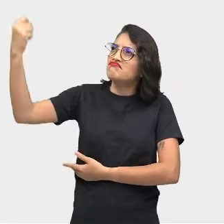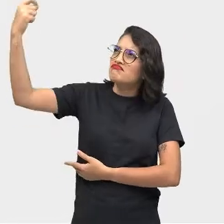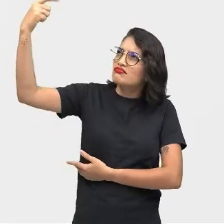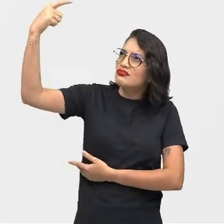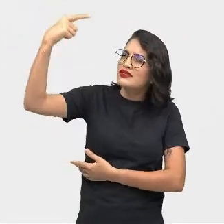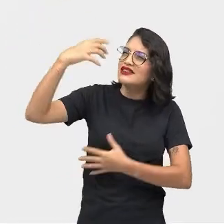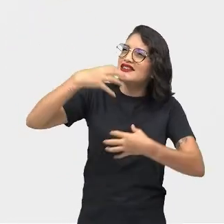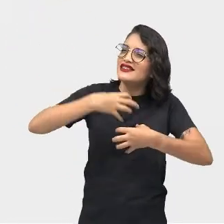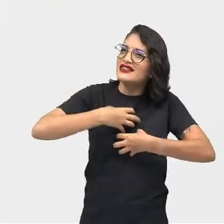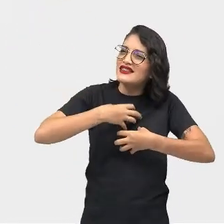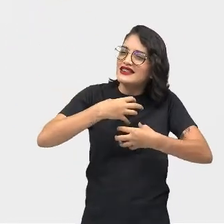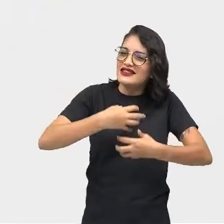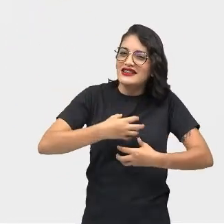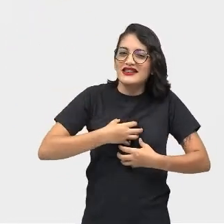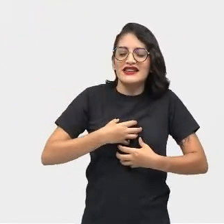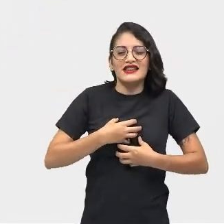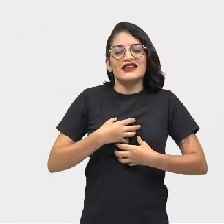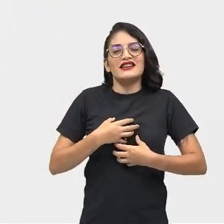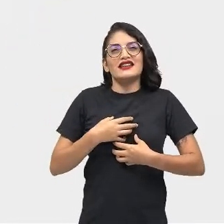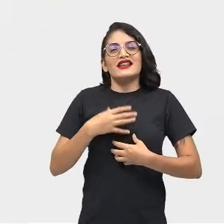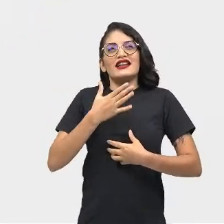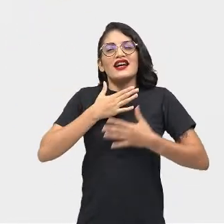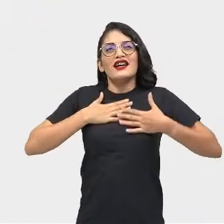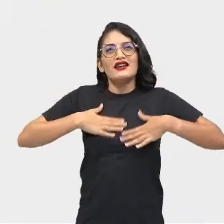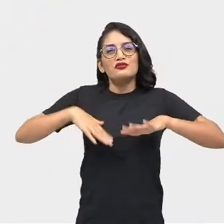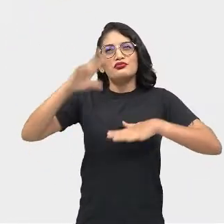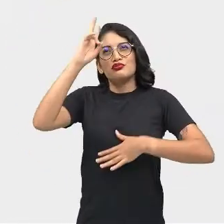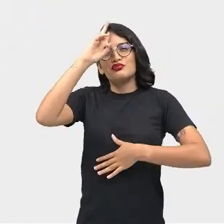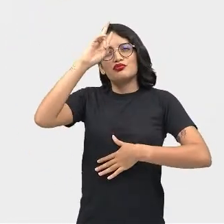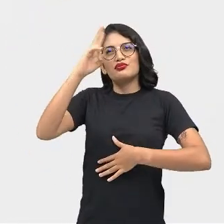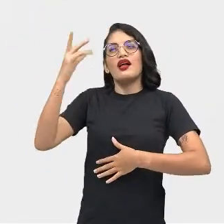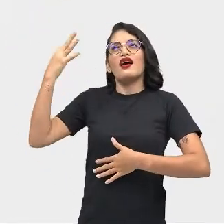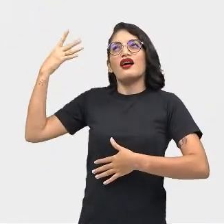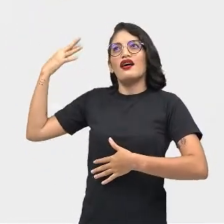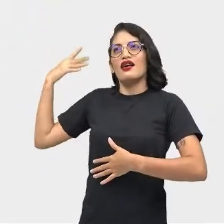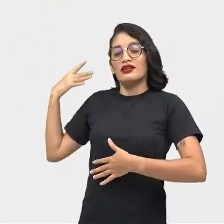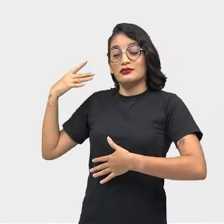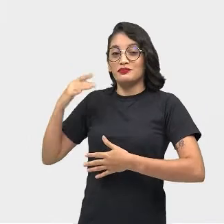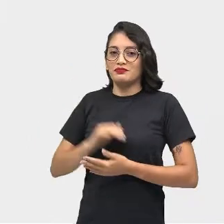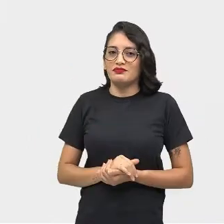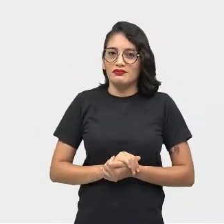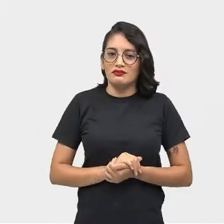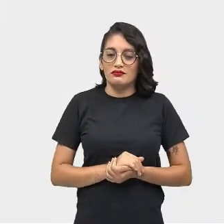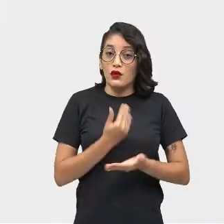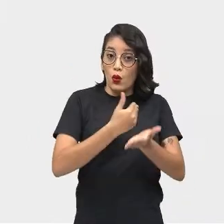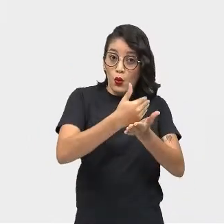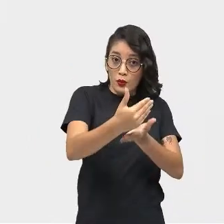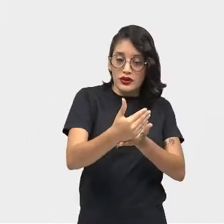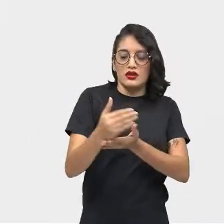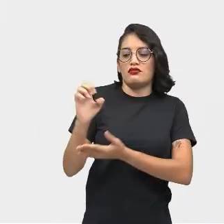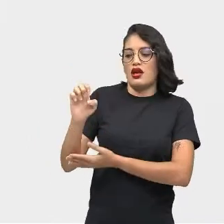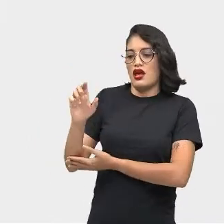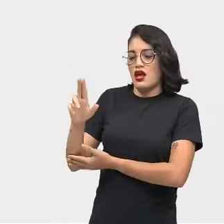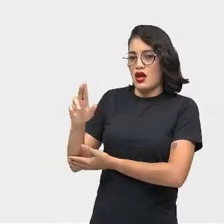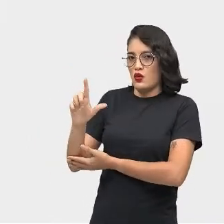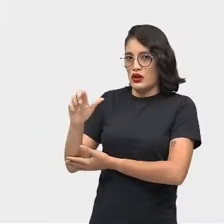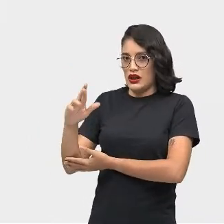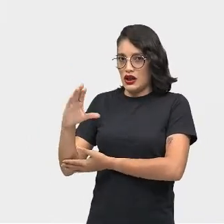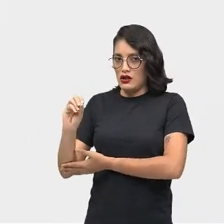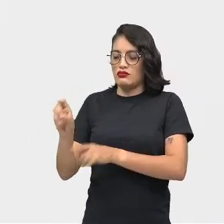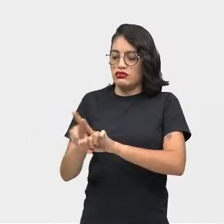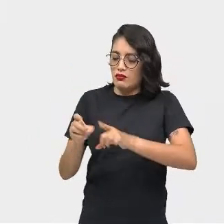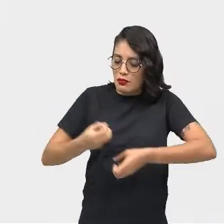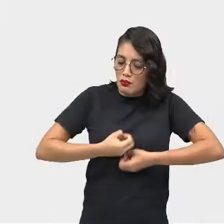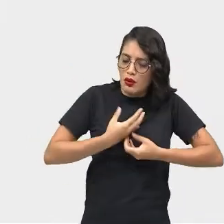me deixavam sempre de lembrança. Olha que interessante. Nós começamos falando que o eu lírico, que o eu